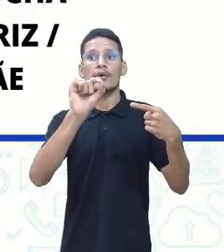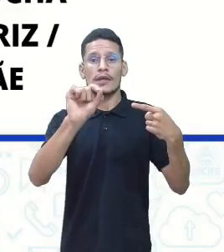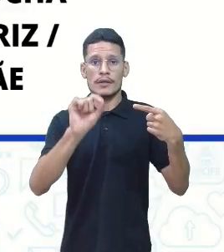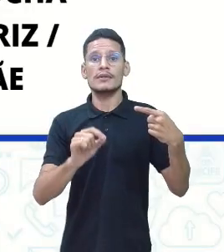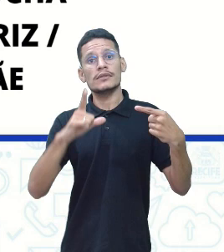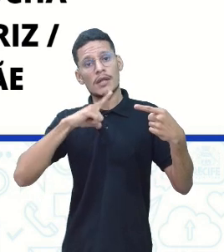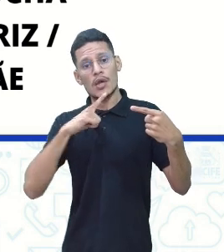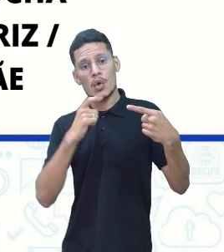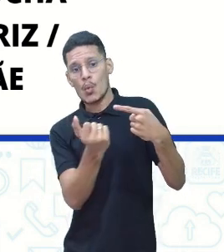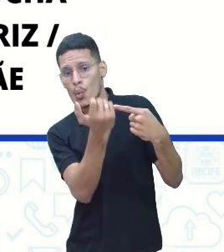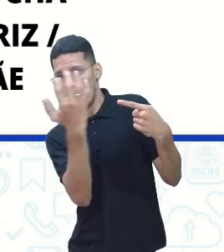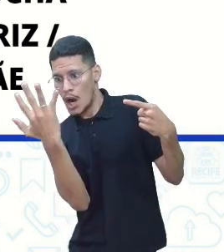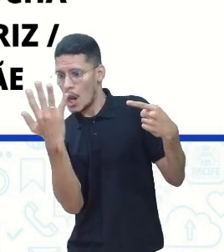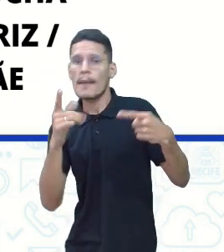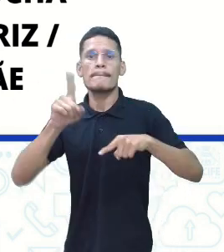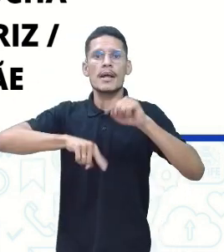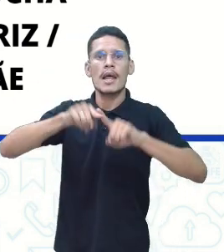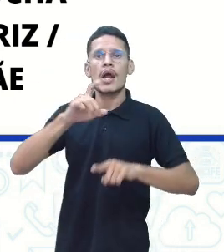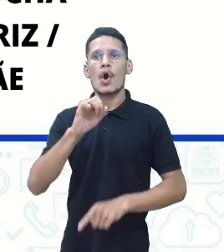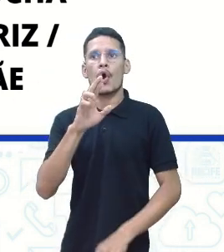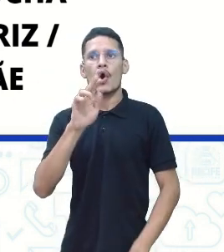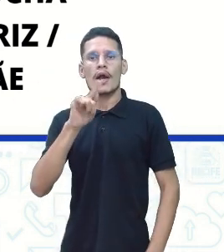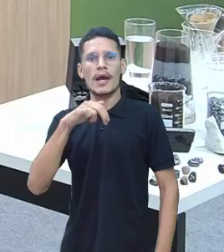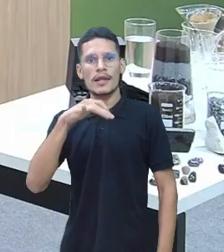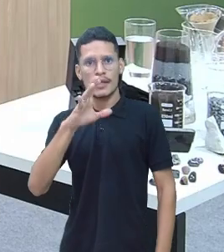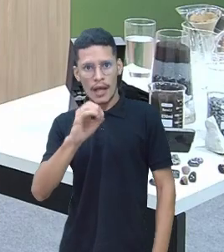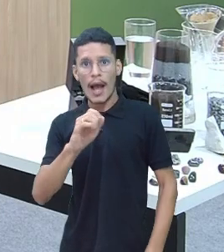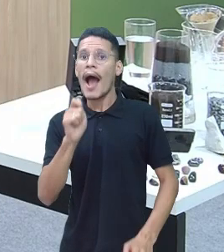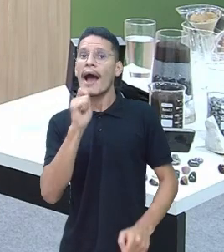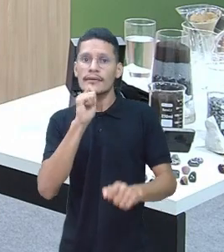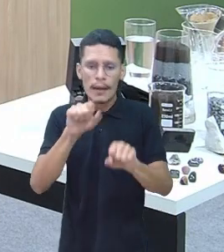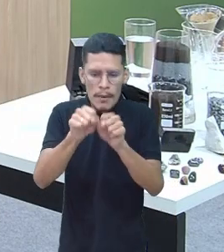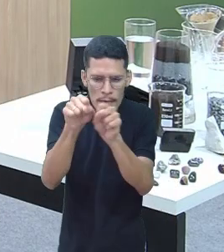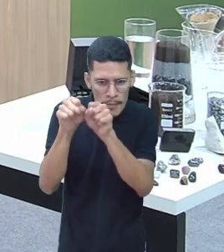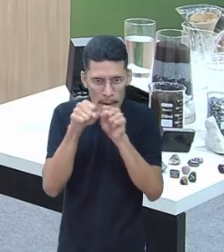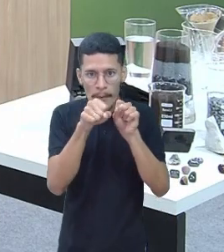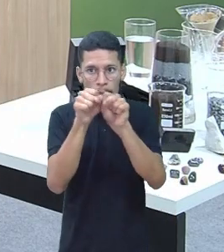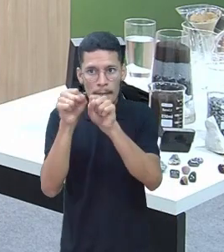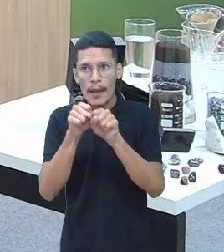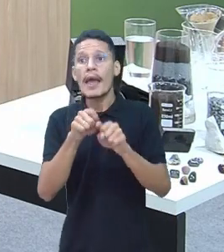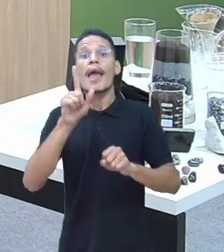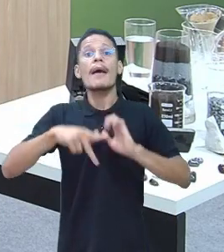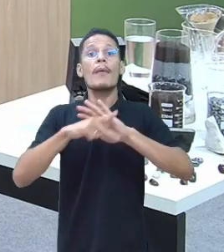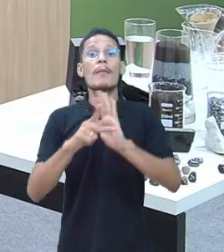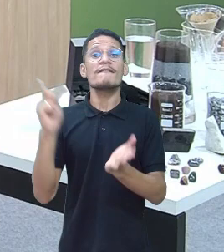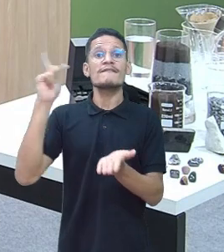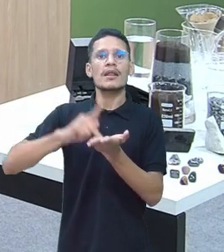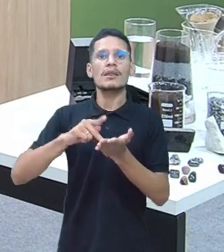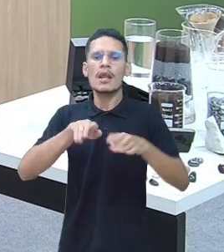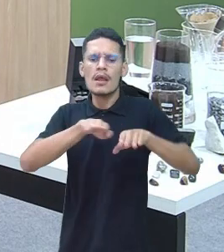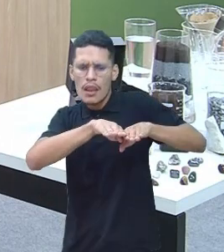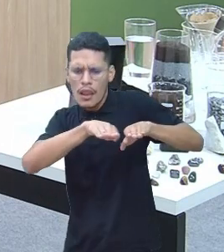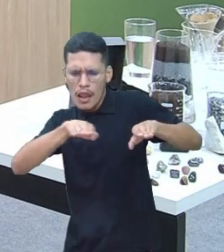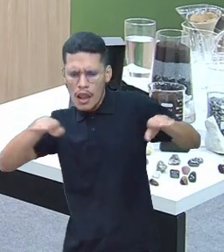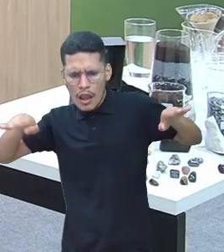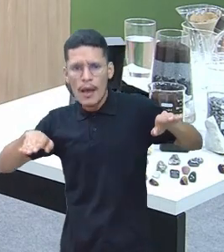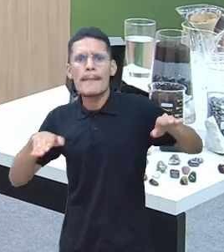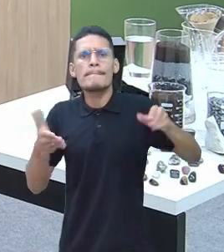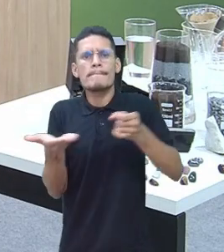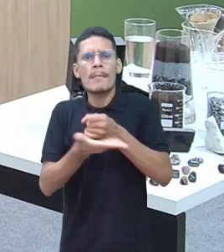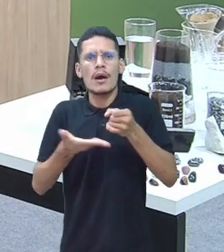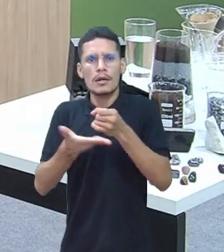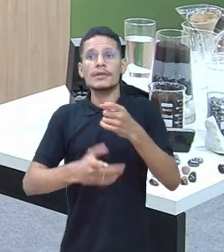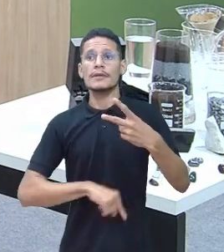grande quantidade de matéria orgânica, né, em decomposição. Aí seria como se fosse um verdadeiro tapete nesse solo.